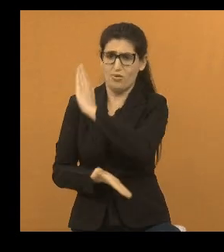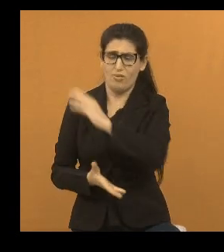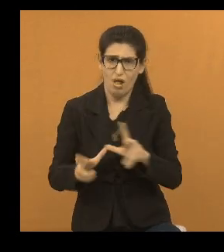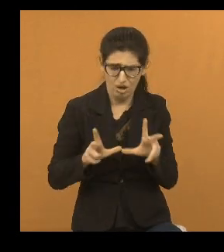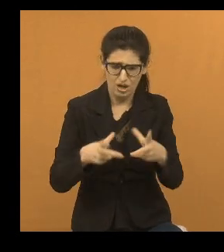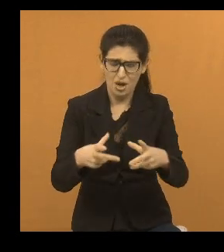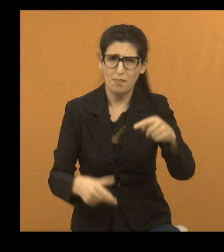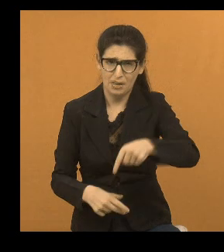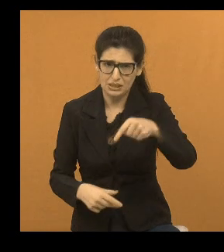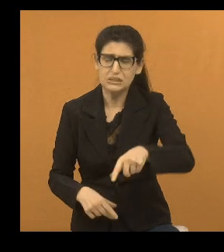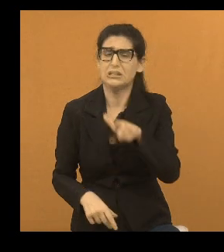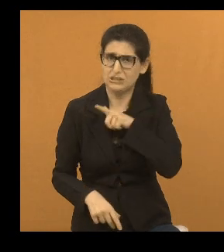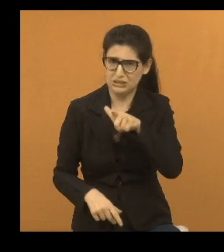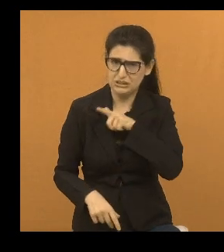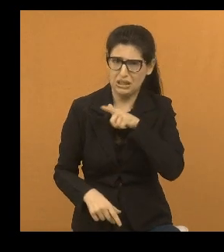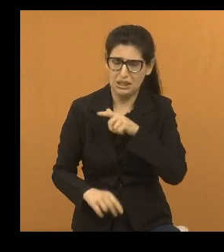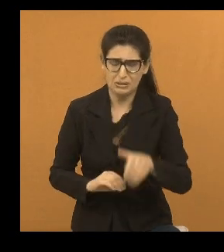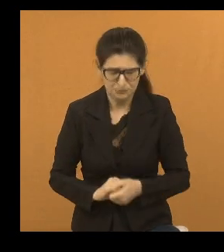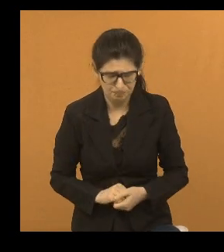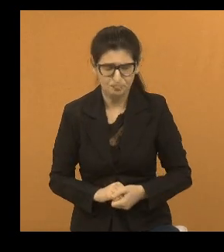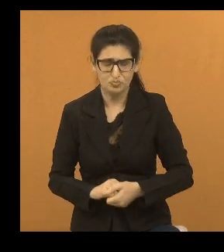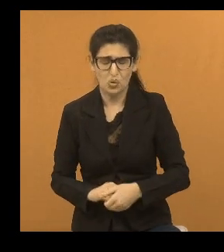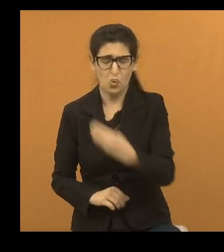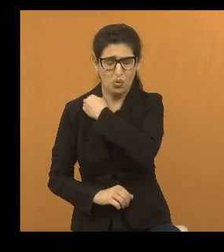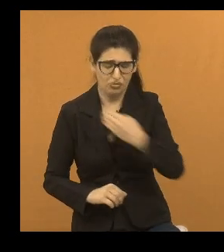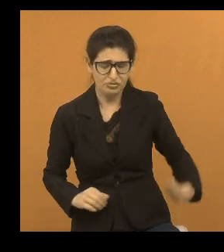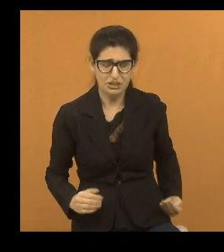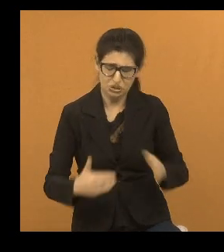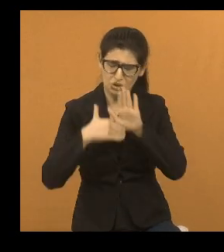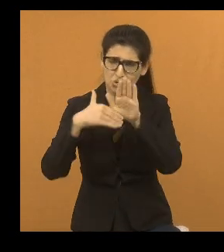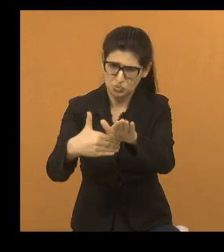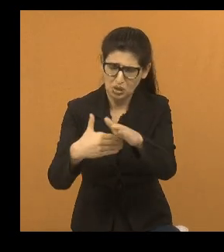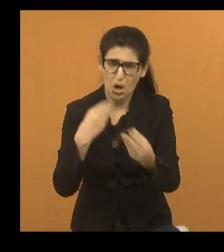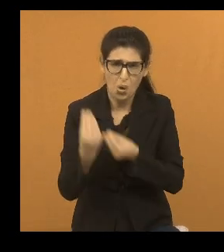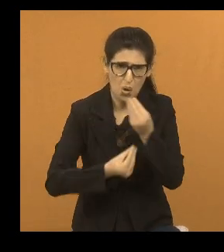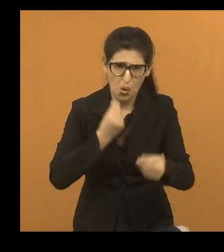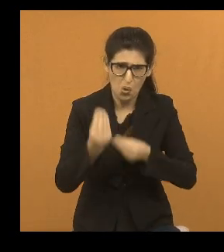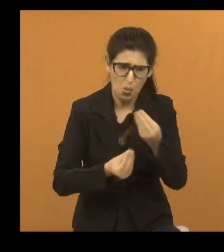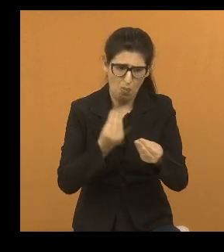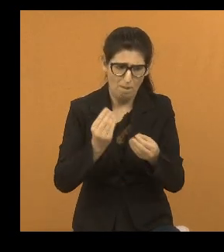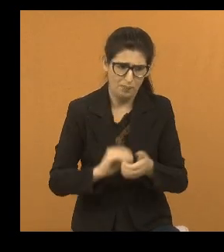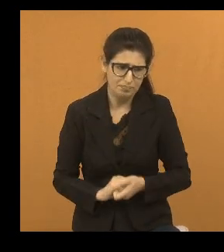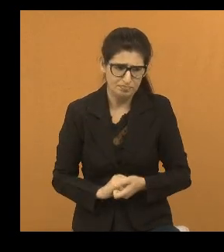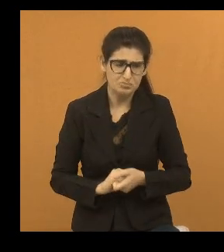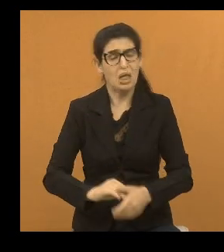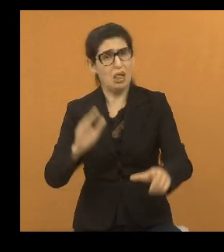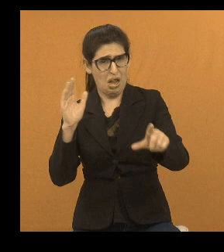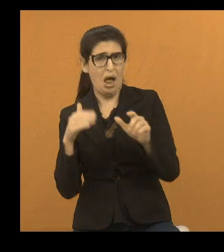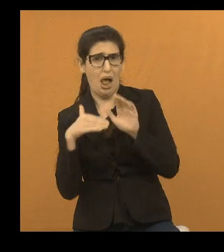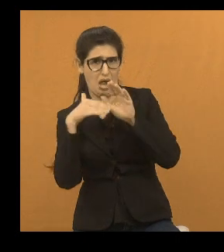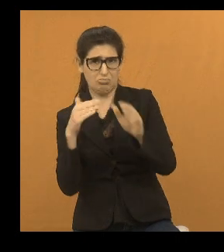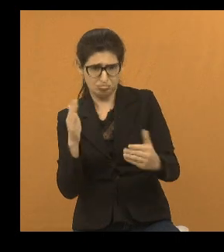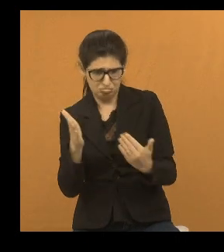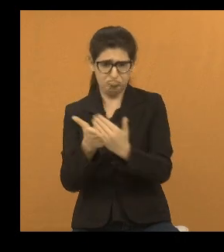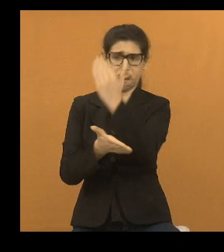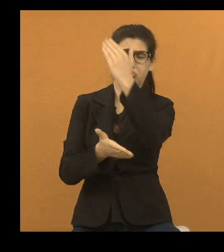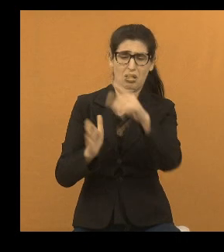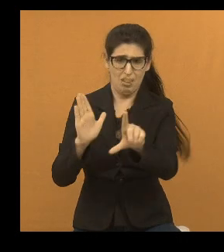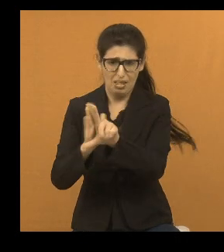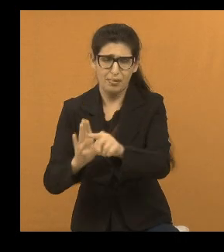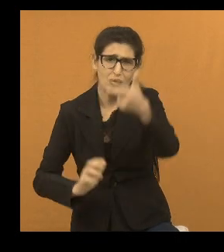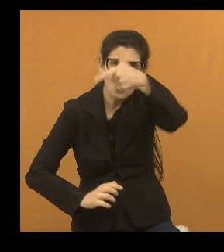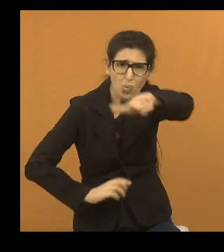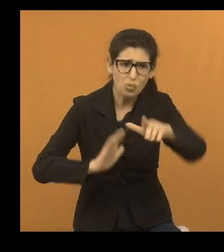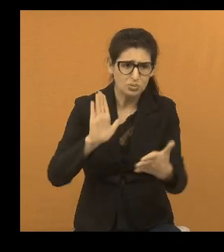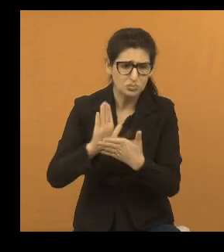Câmara. Então, uma das políticas públicas é a aplicação desta lei. A próxima proposta